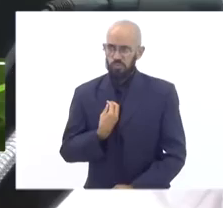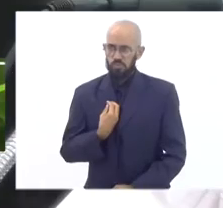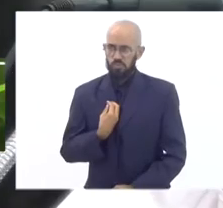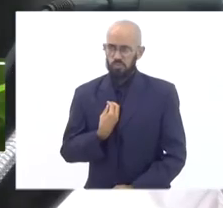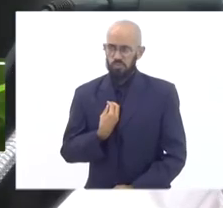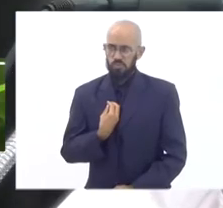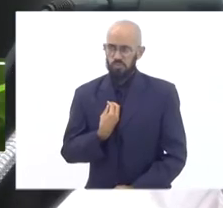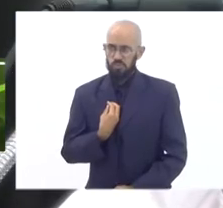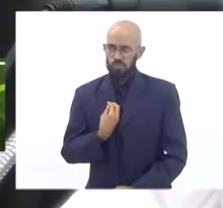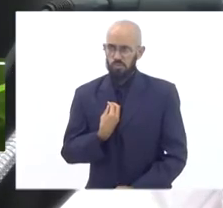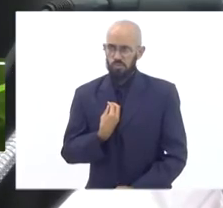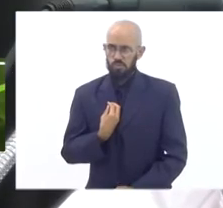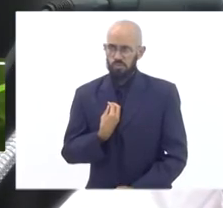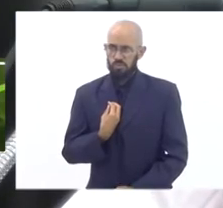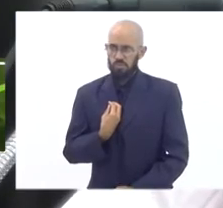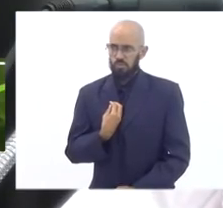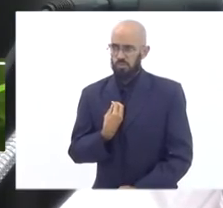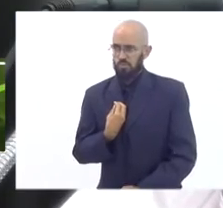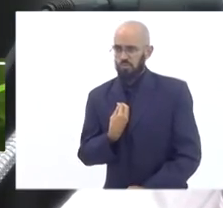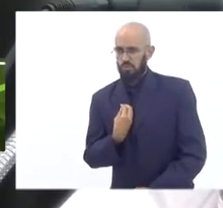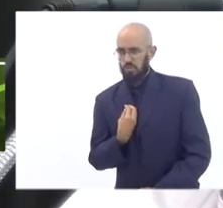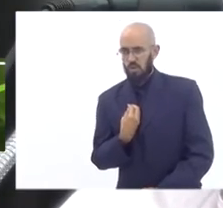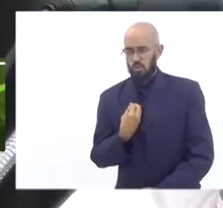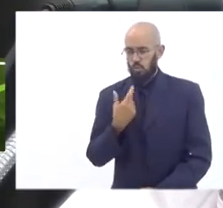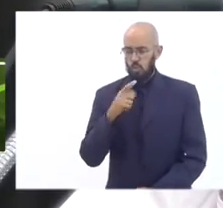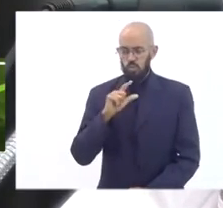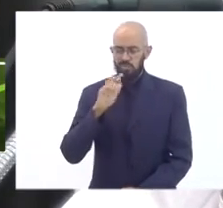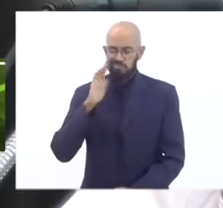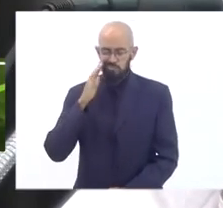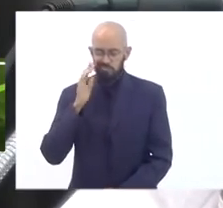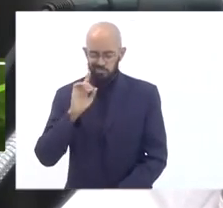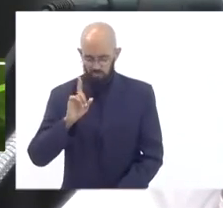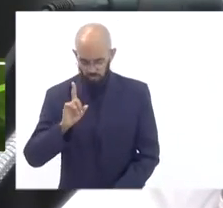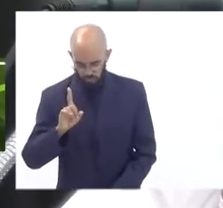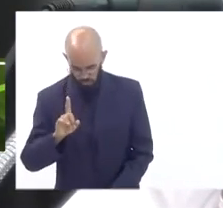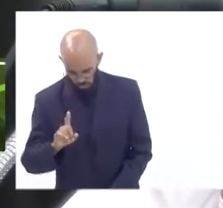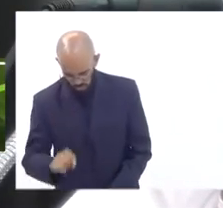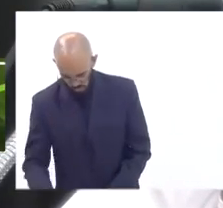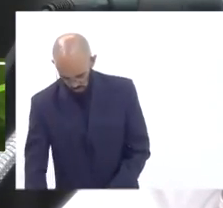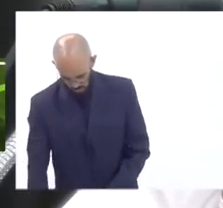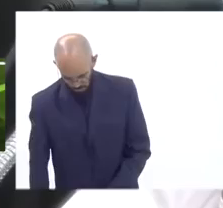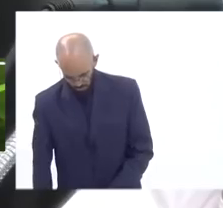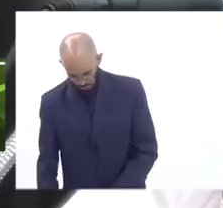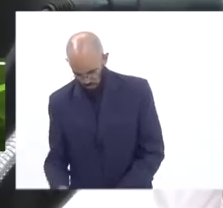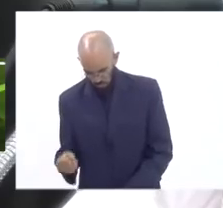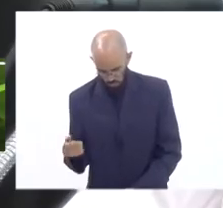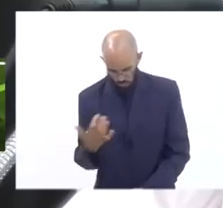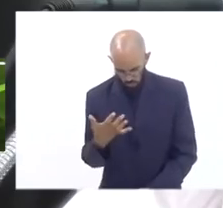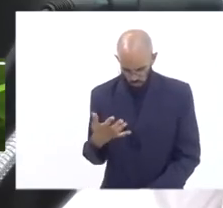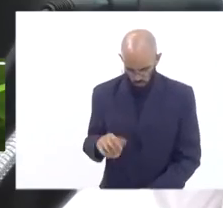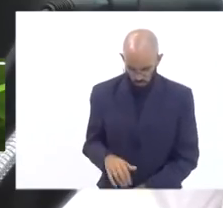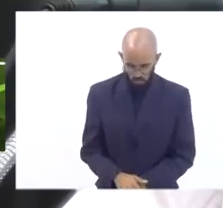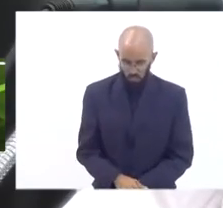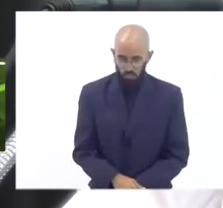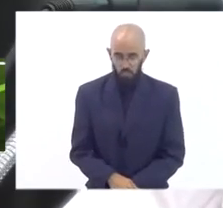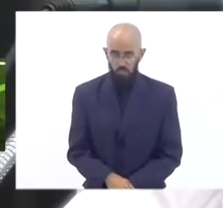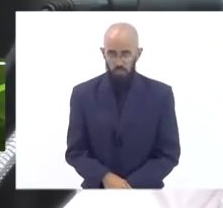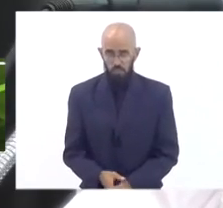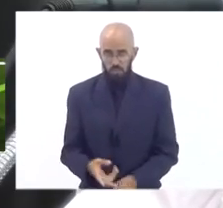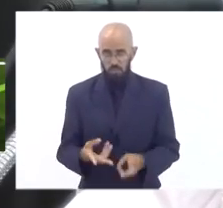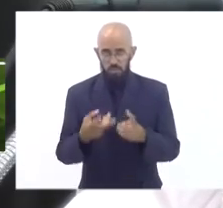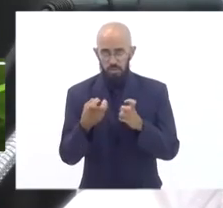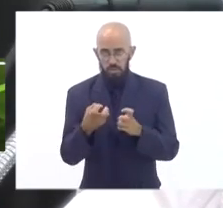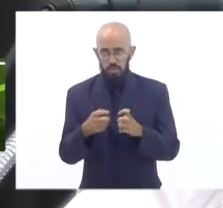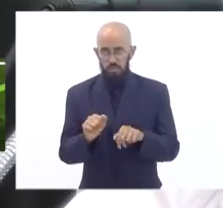não entendo quando eu fico ouvindo o representante